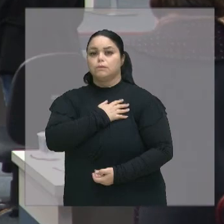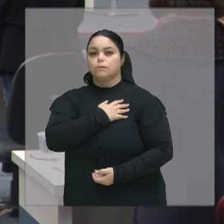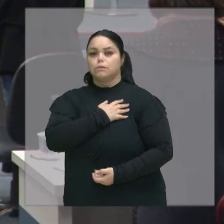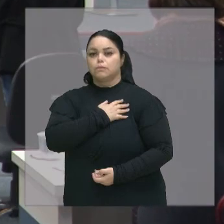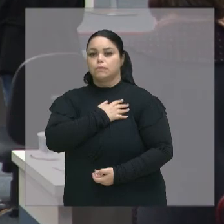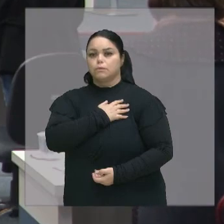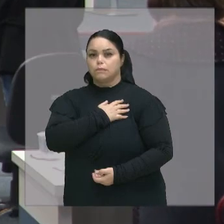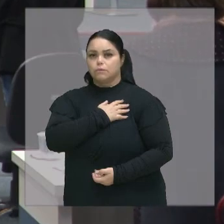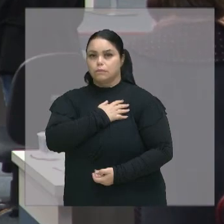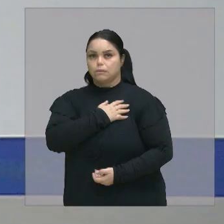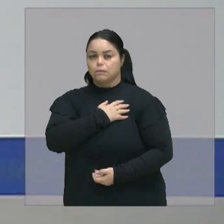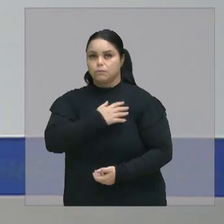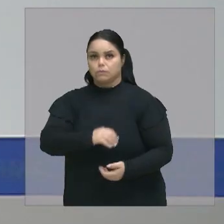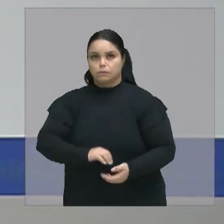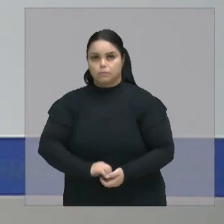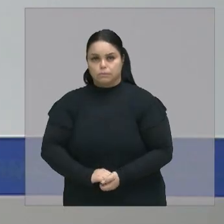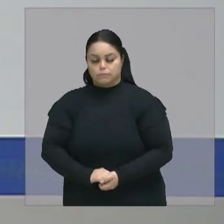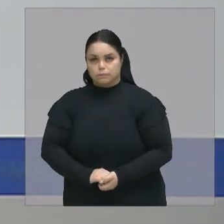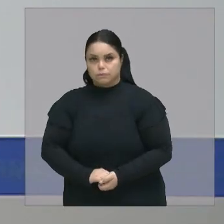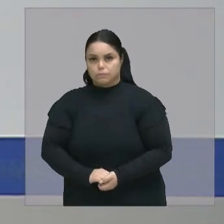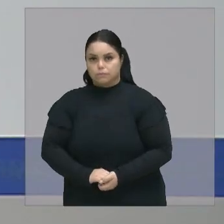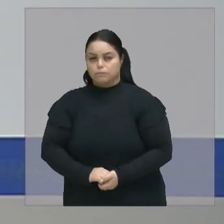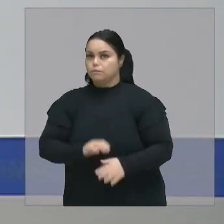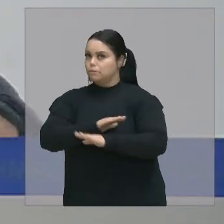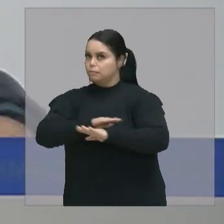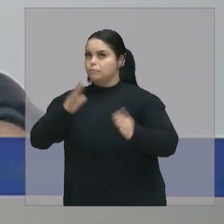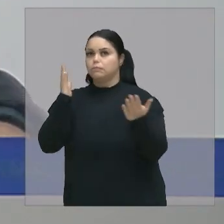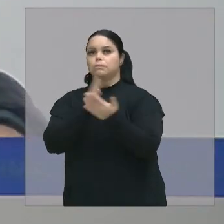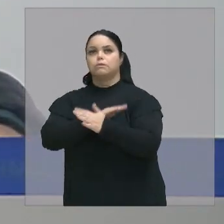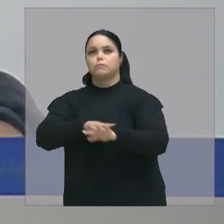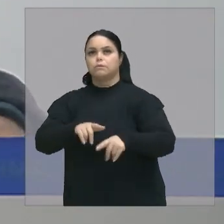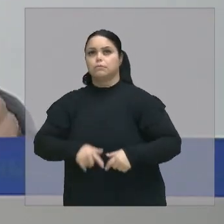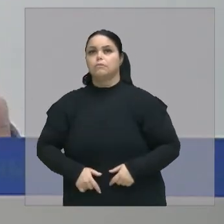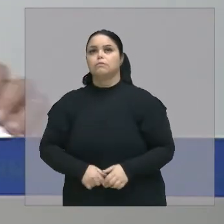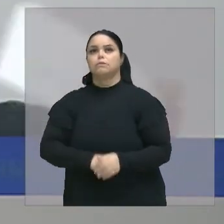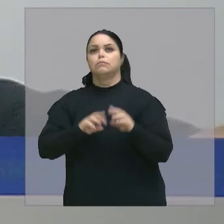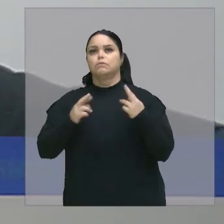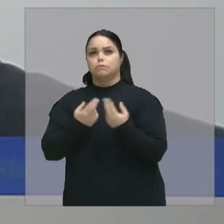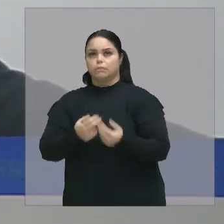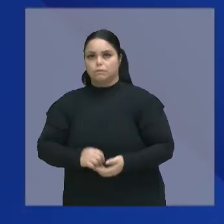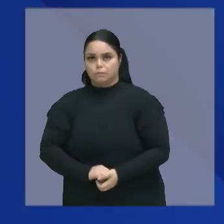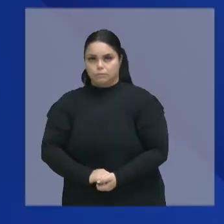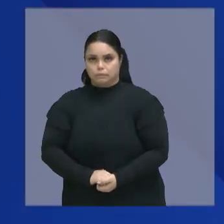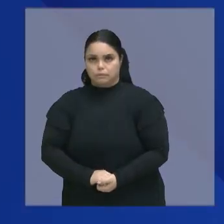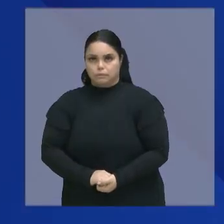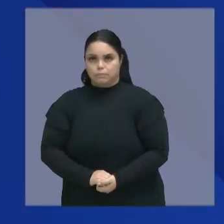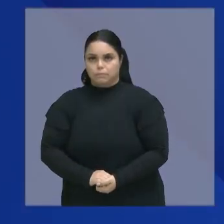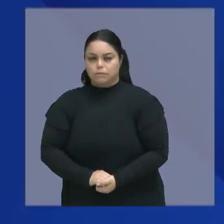Nada mais a ver na tratar, está encerrada a presente sessão.